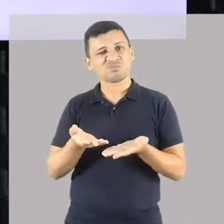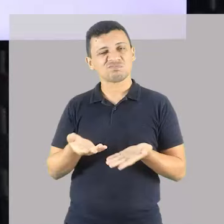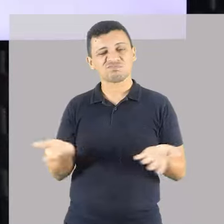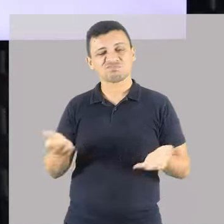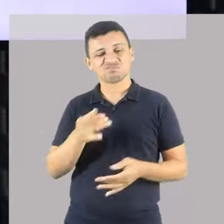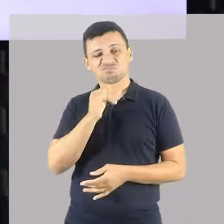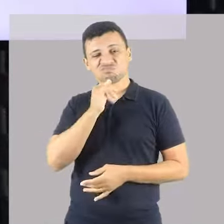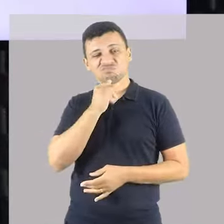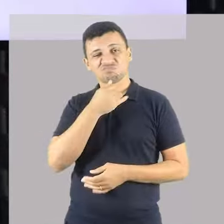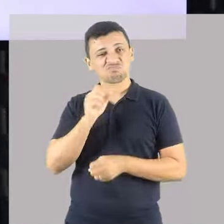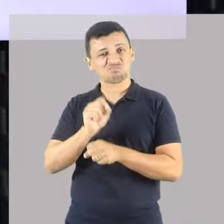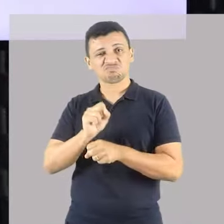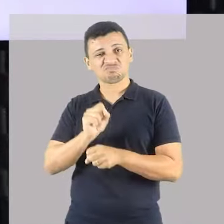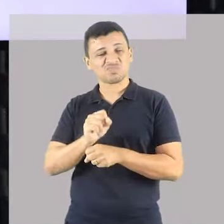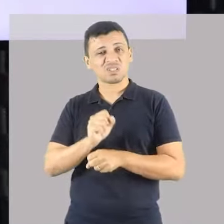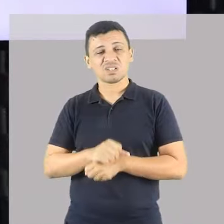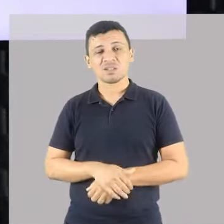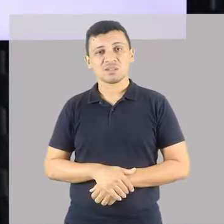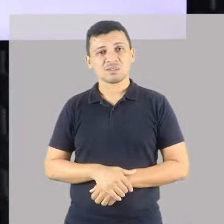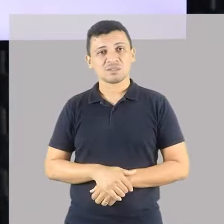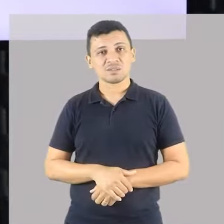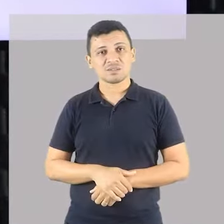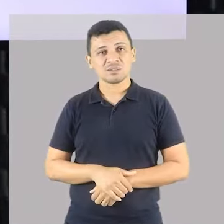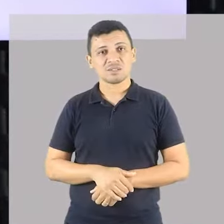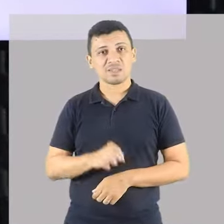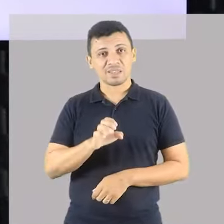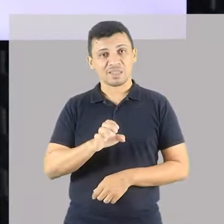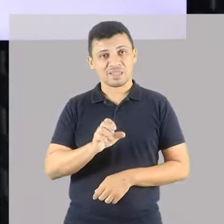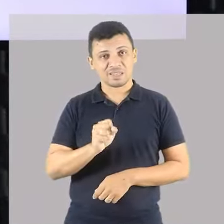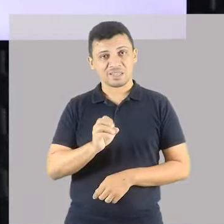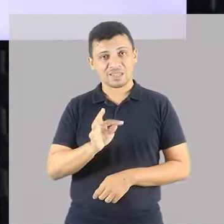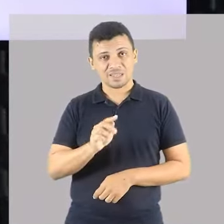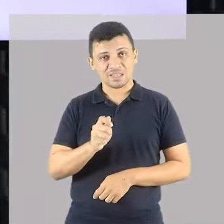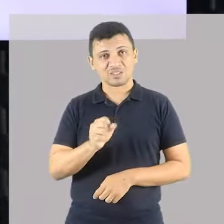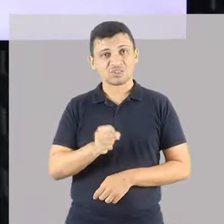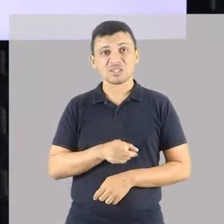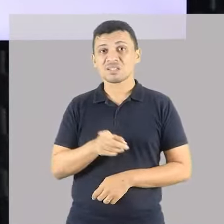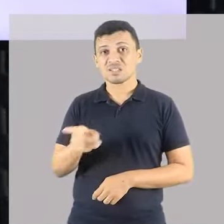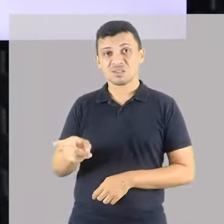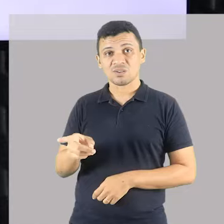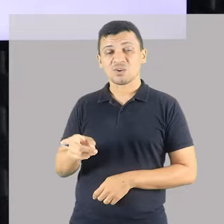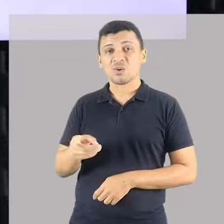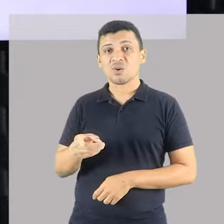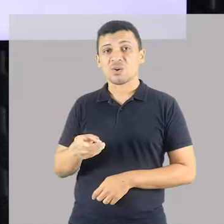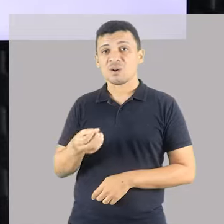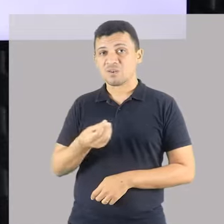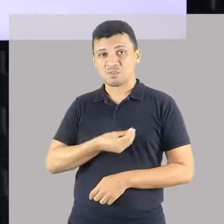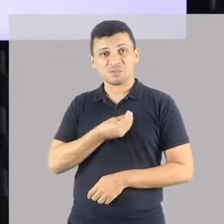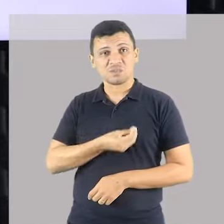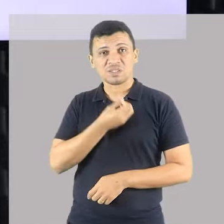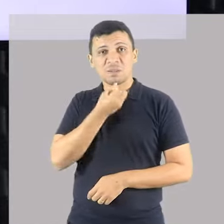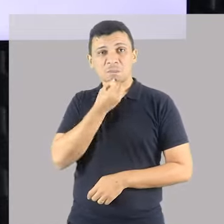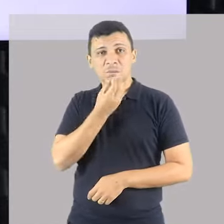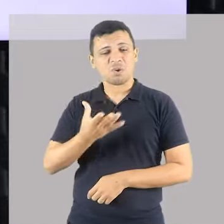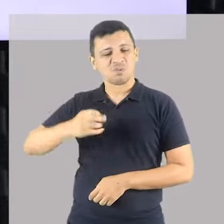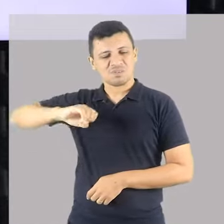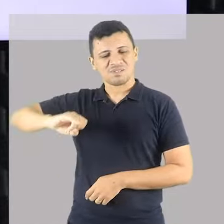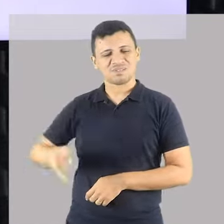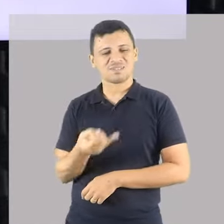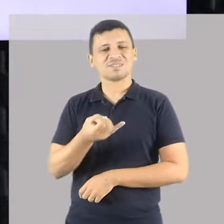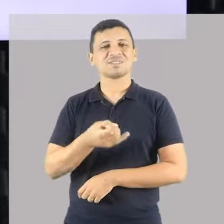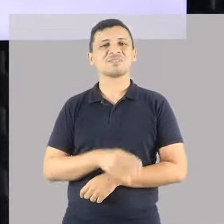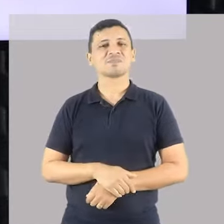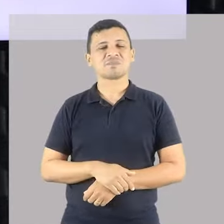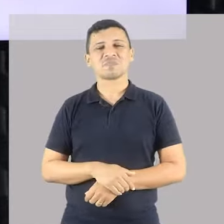curtição pasmaceira para estas o bom da vida é viver quem são estas as últimas certo que